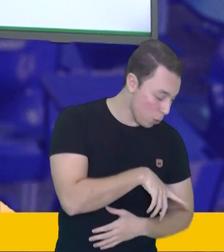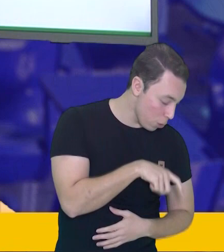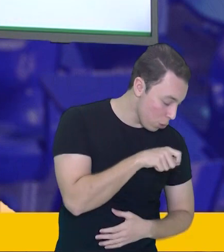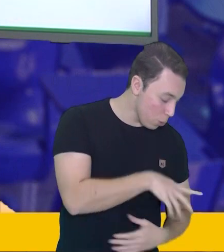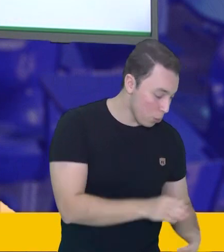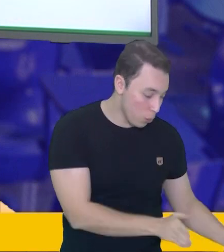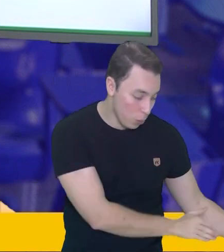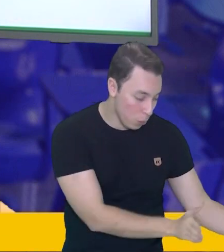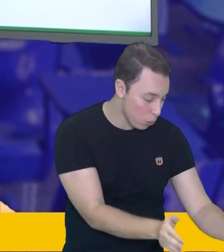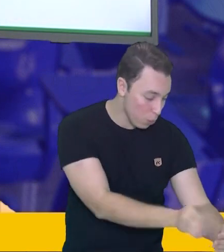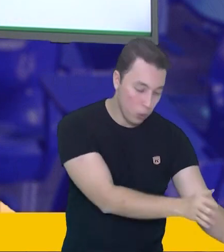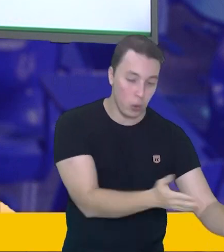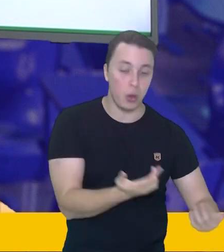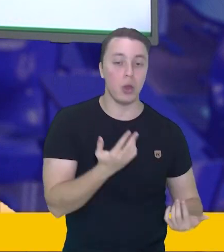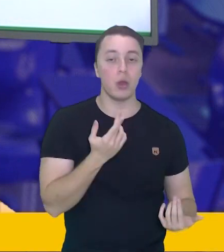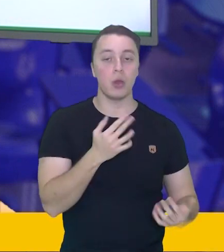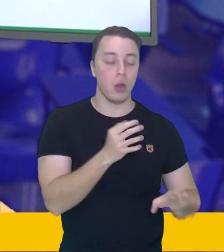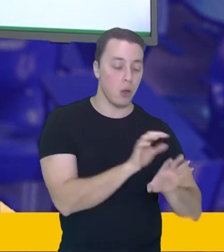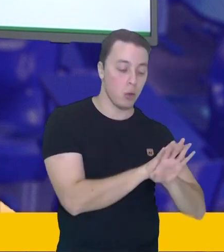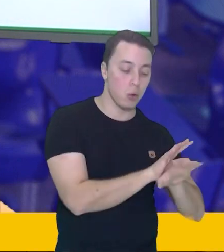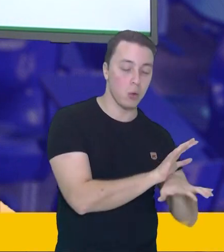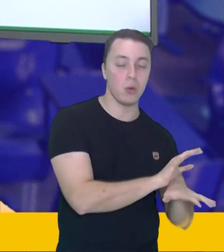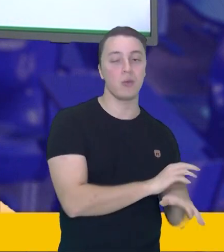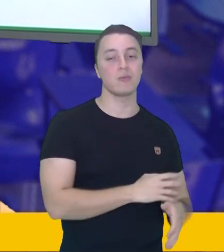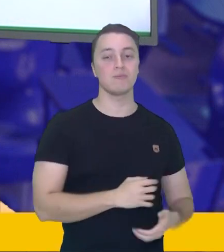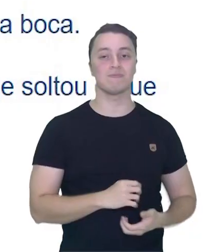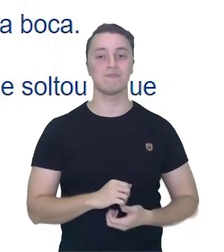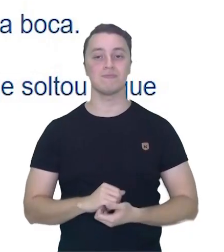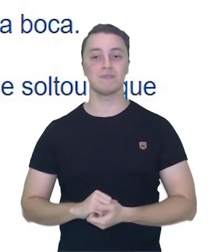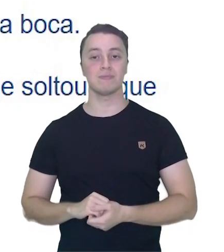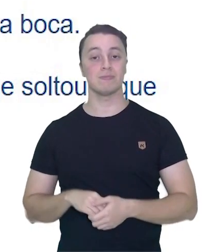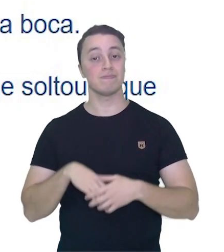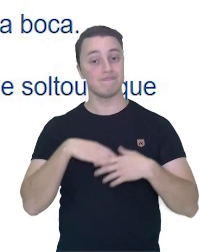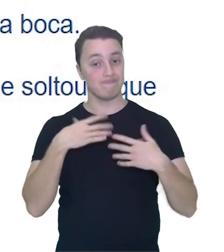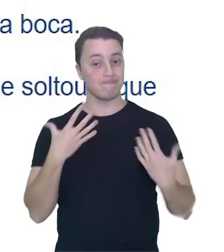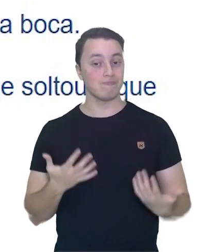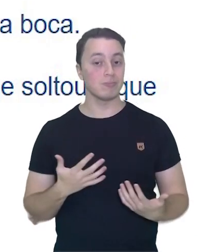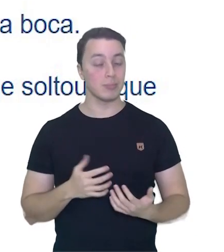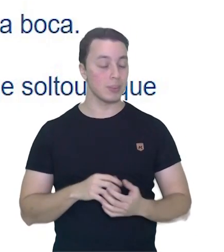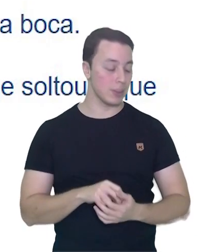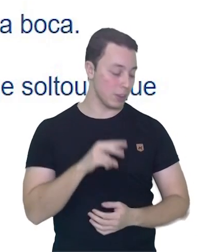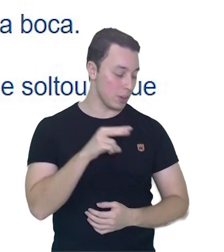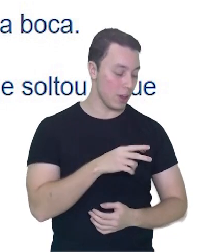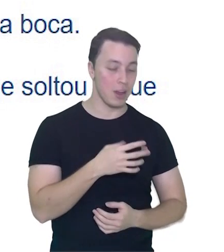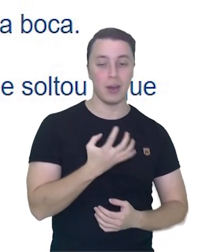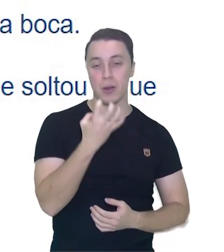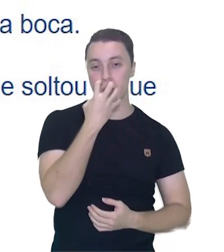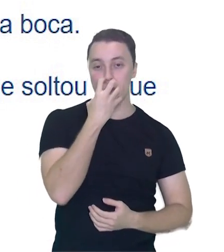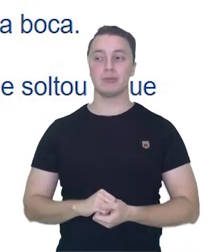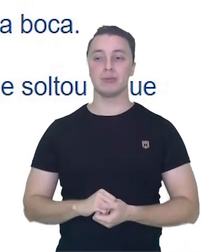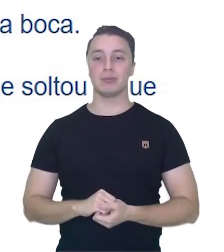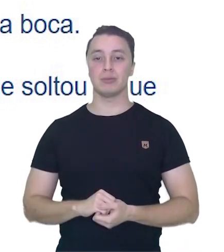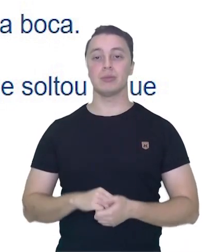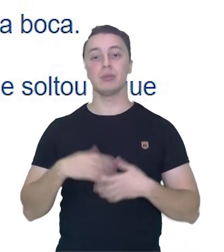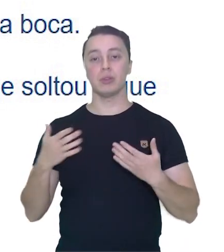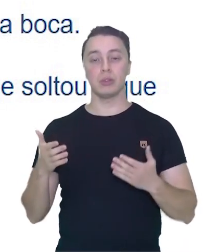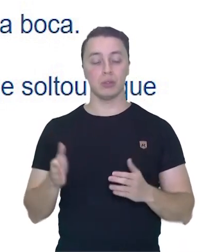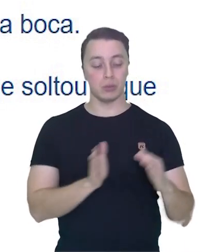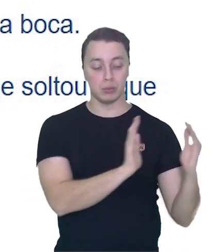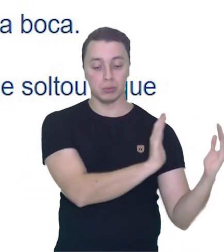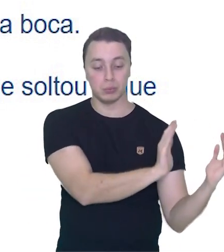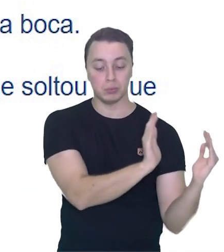como a sua imagem. E por fim, e o cão, que queria os dois, ficou sem nenhum.